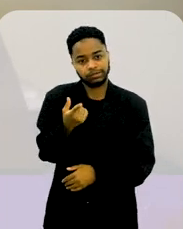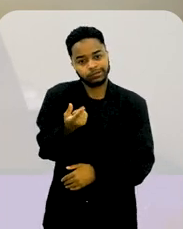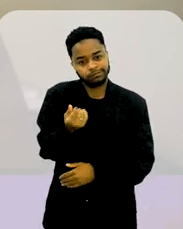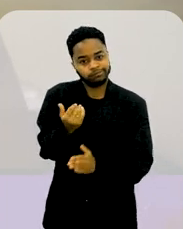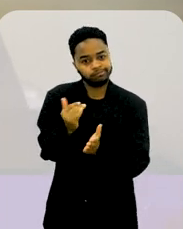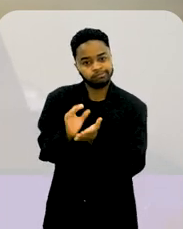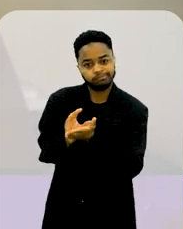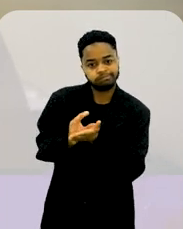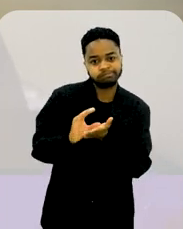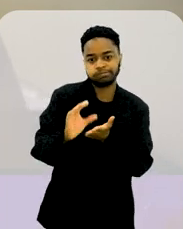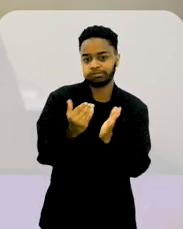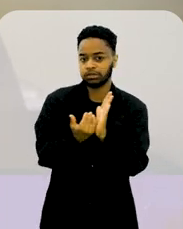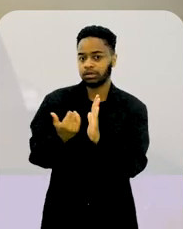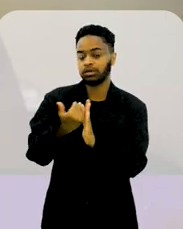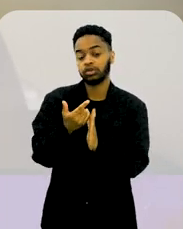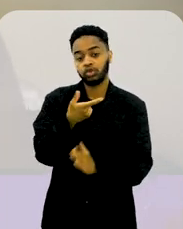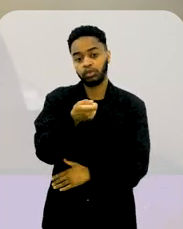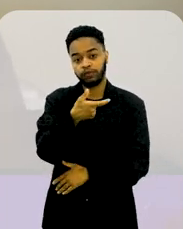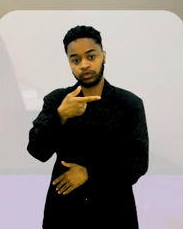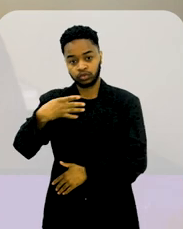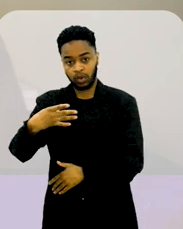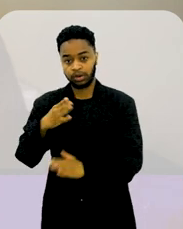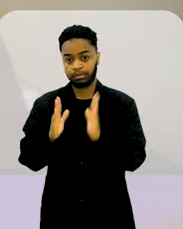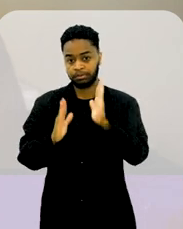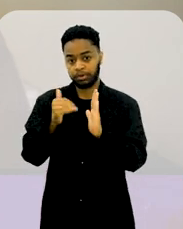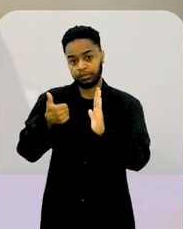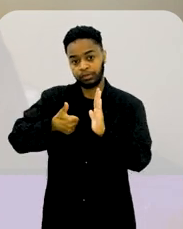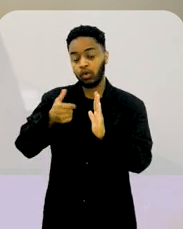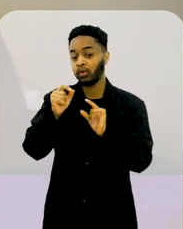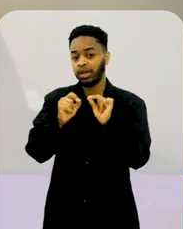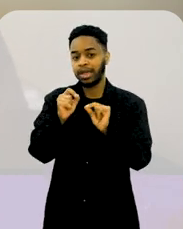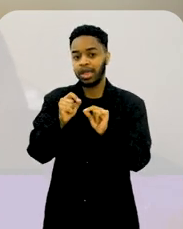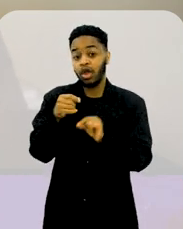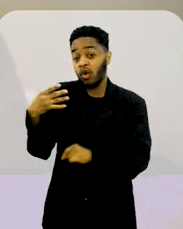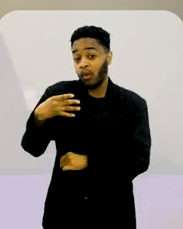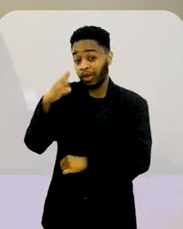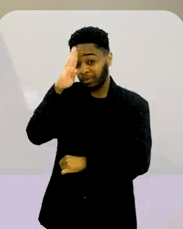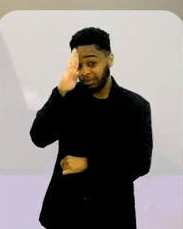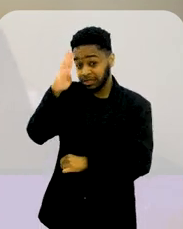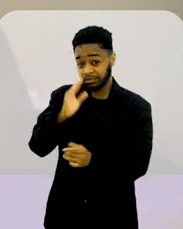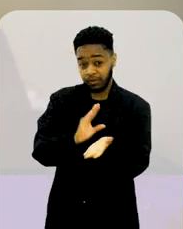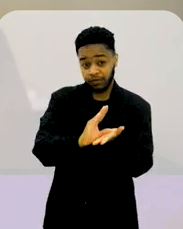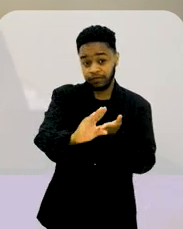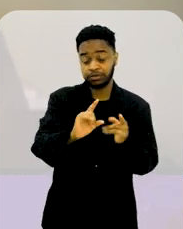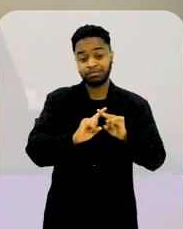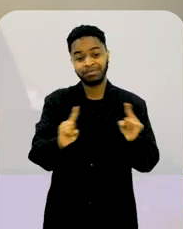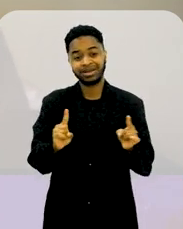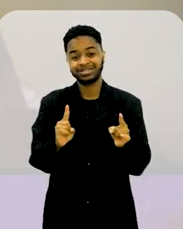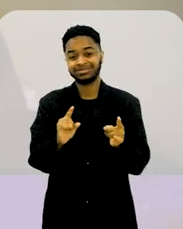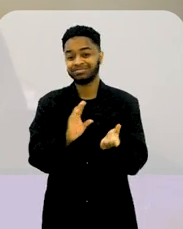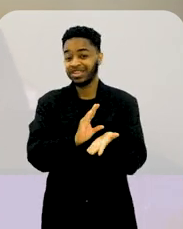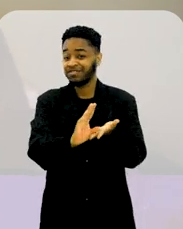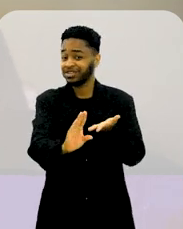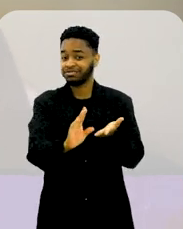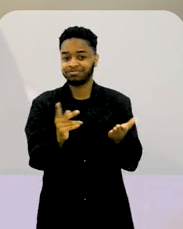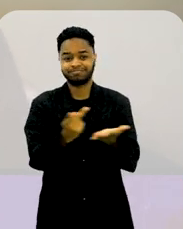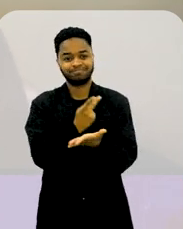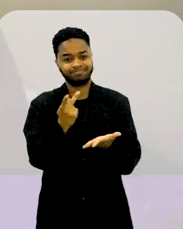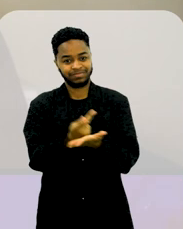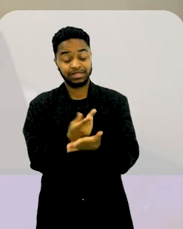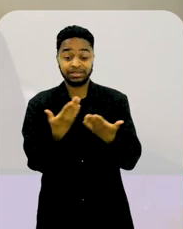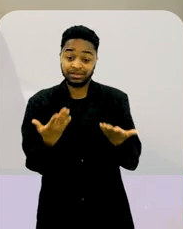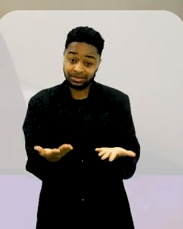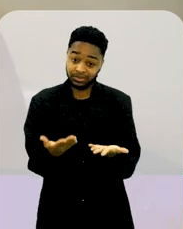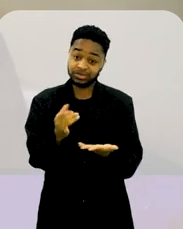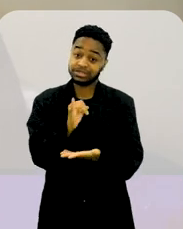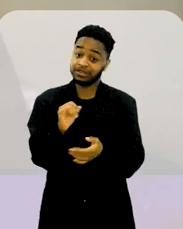2024 pelo menos até a primeira janela o quarto maior investimento mas o Vasco investe muito mal e quando